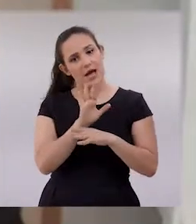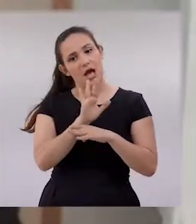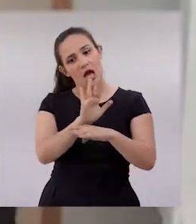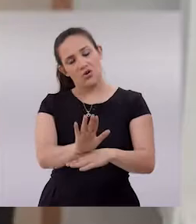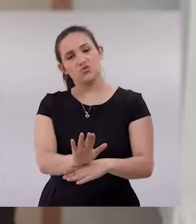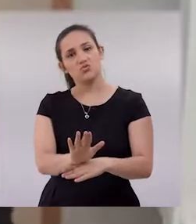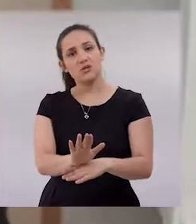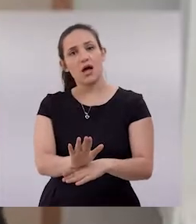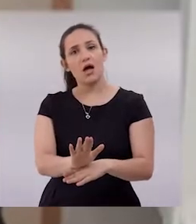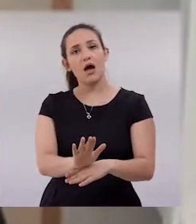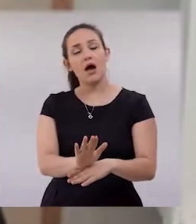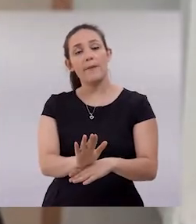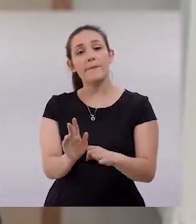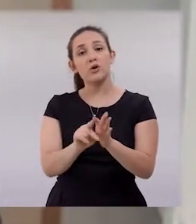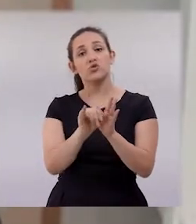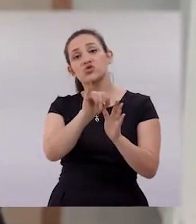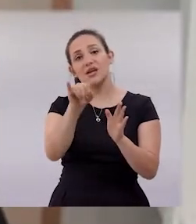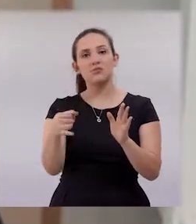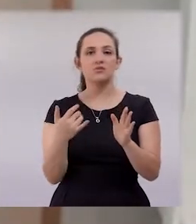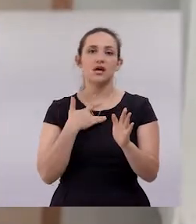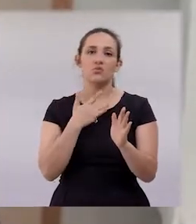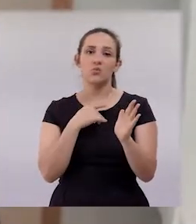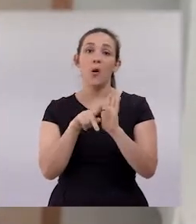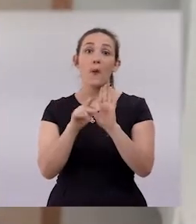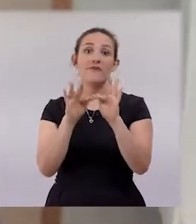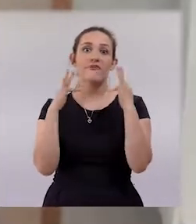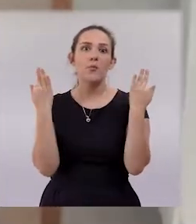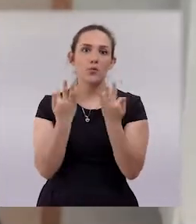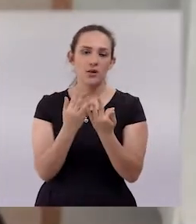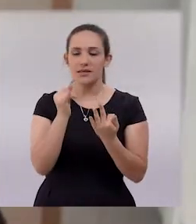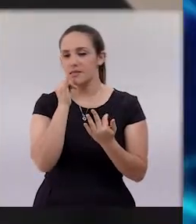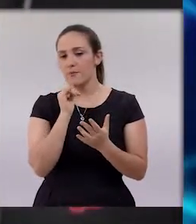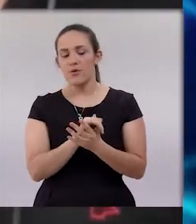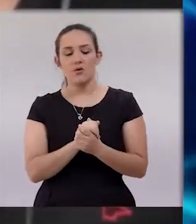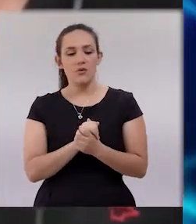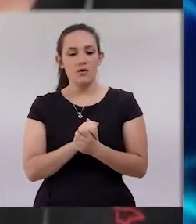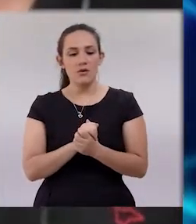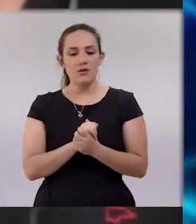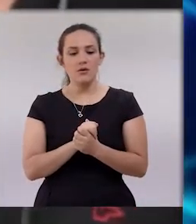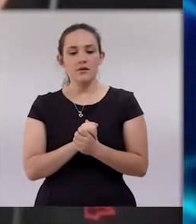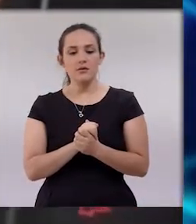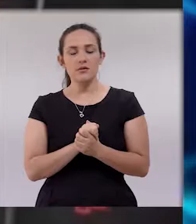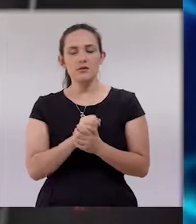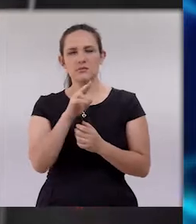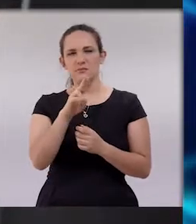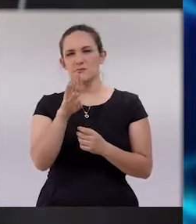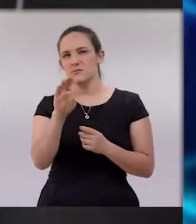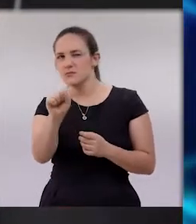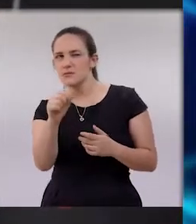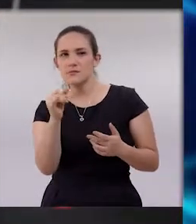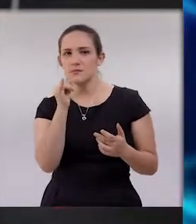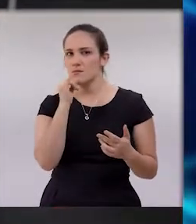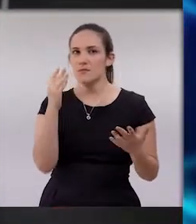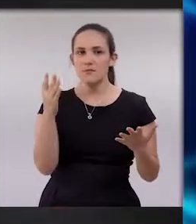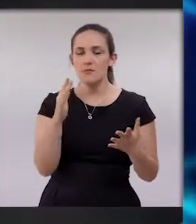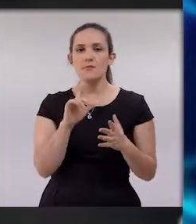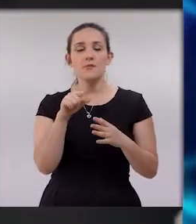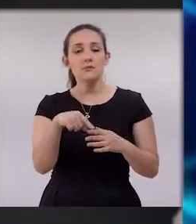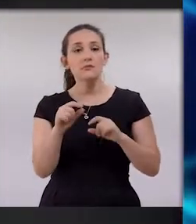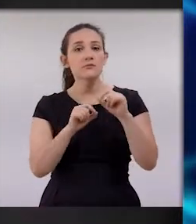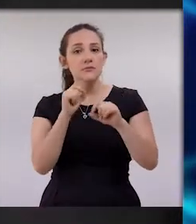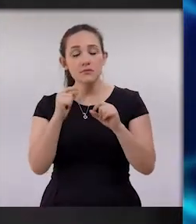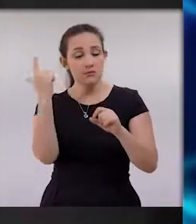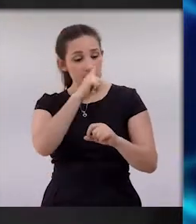melhorar ainda mais a eficiência dos programas de saúde da família, os programas de atenção primária à saúde, que é o que